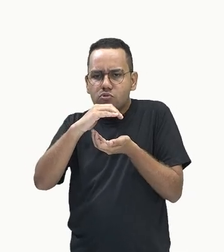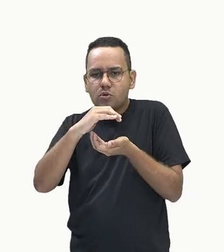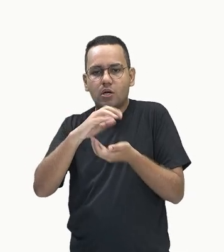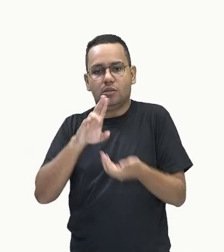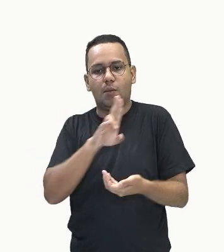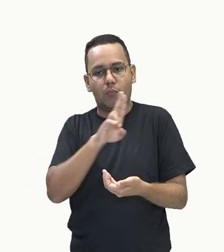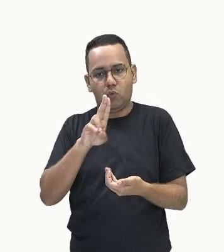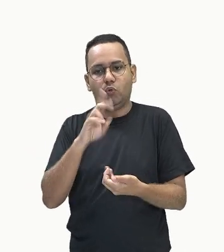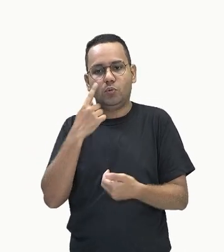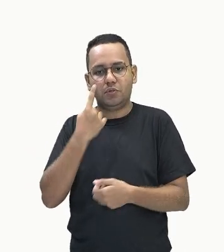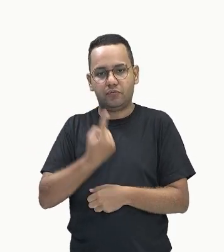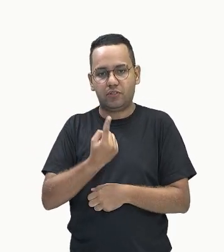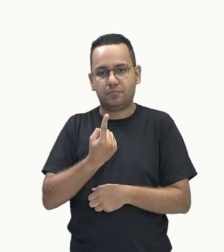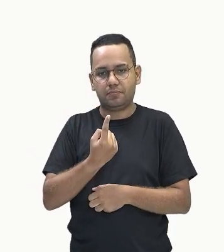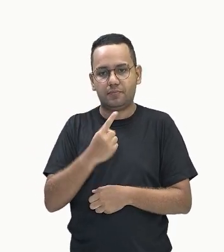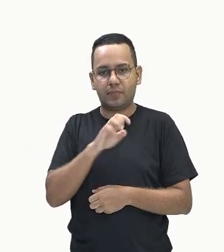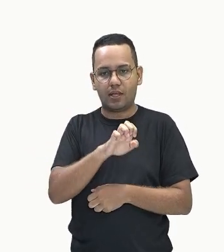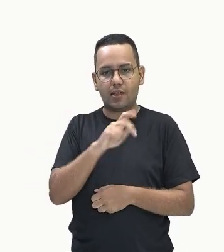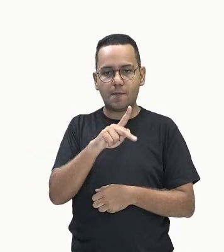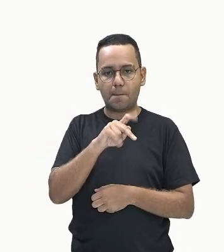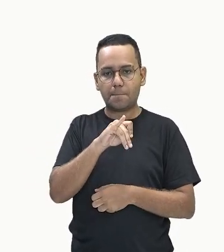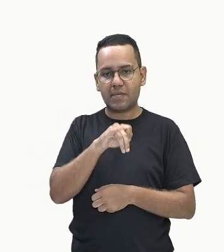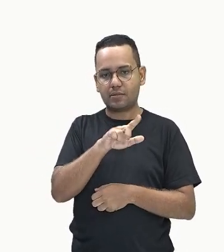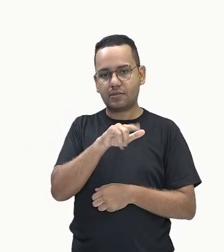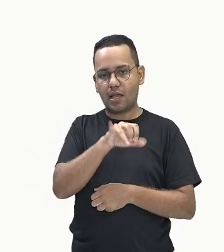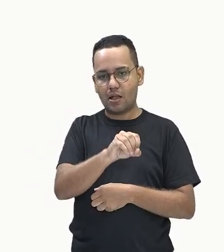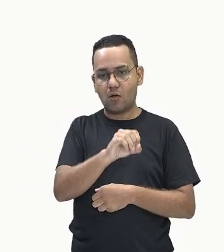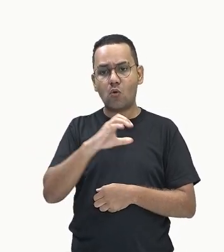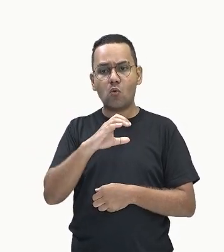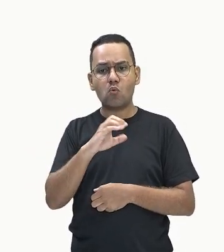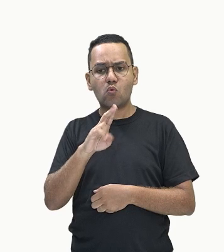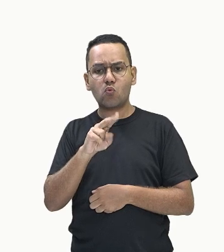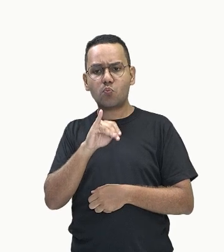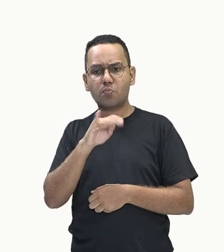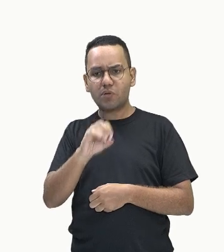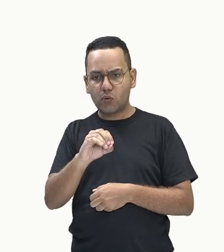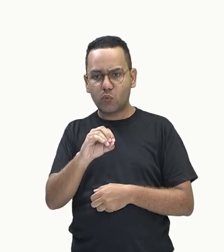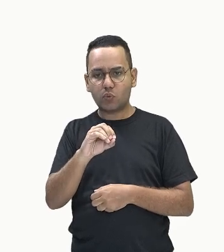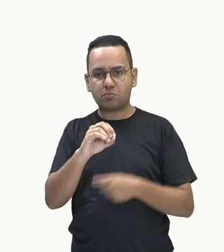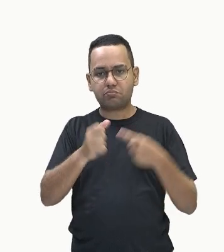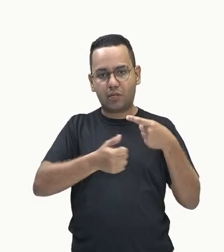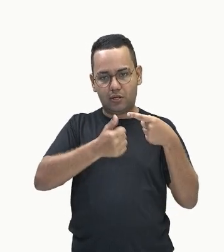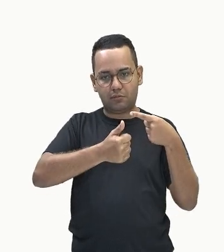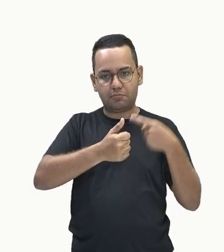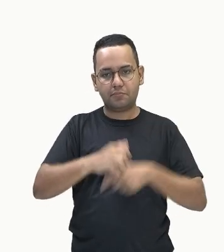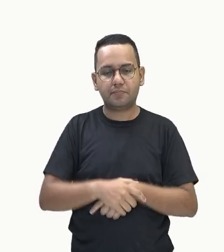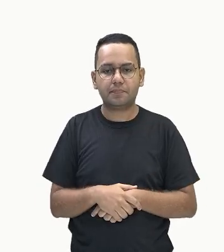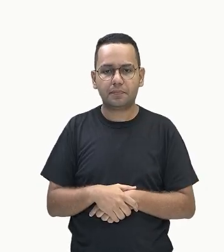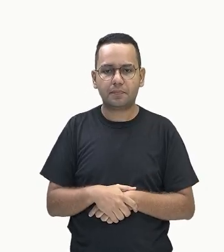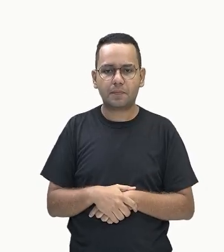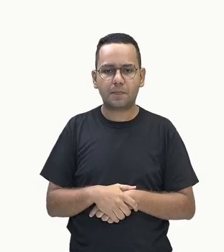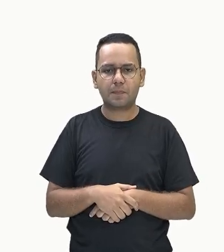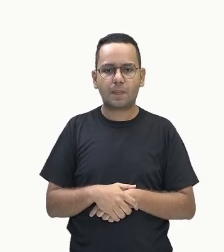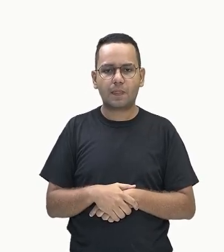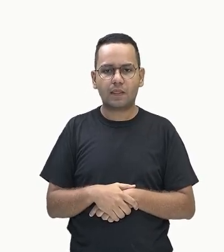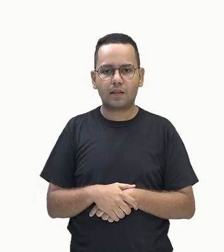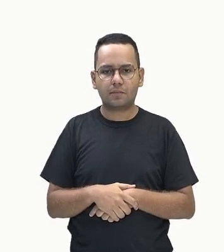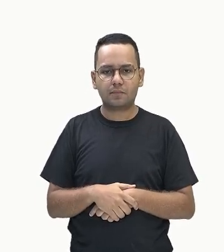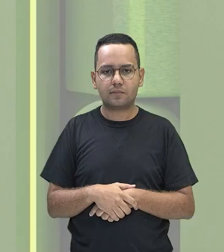classificado como epitélio cúbico. Professor, eu não sei que formato é esse. Eu sei que vocês sabem como que